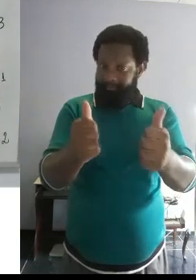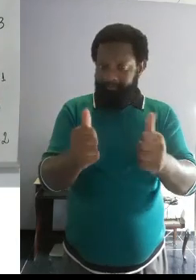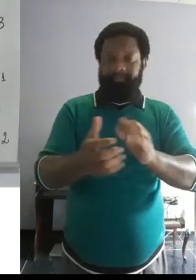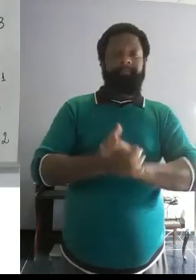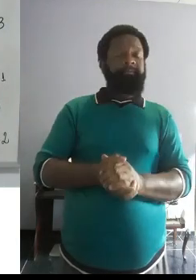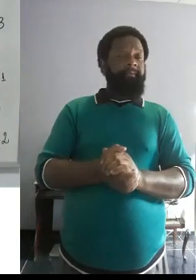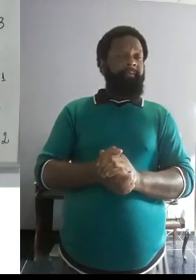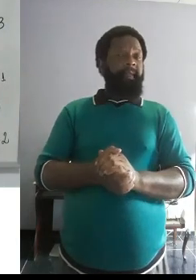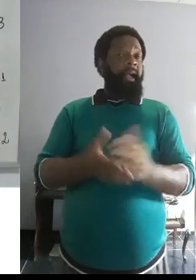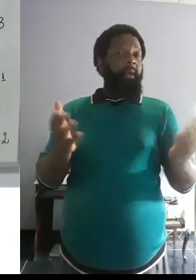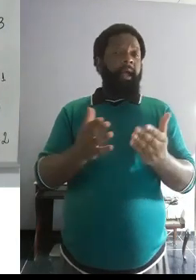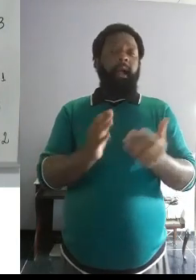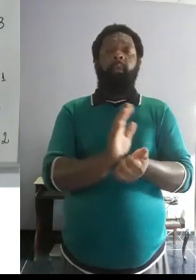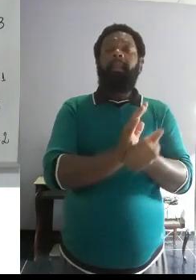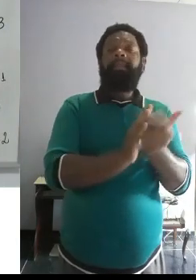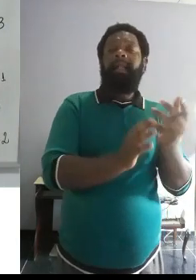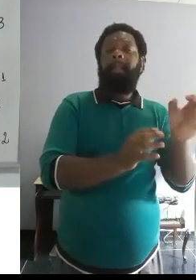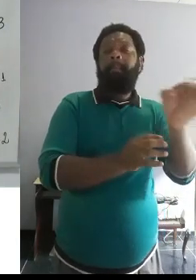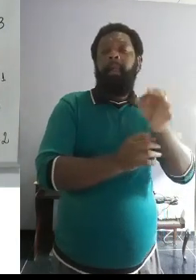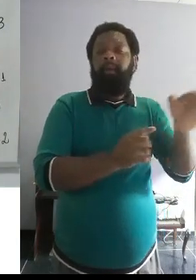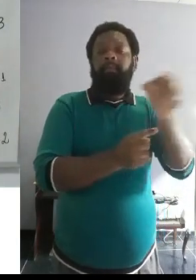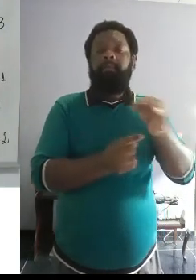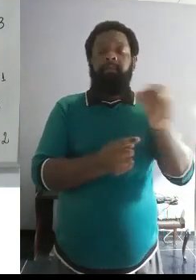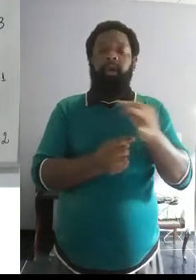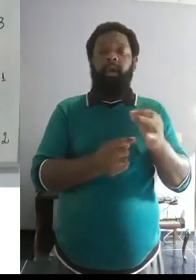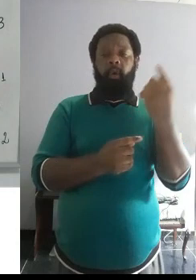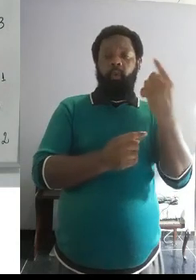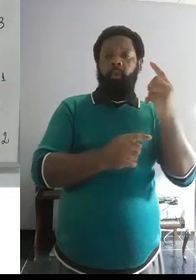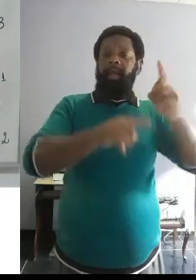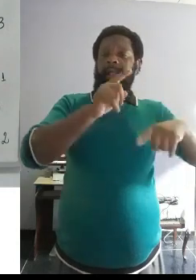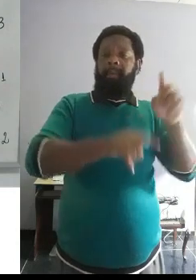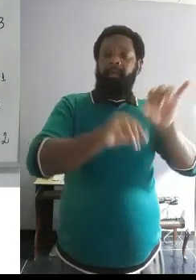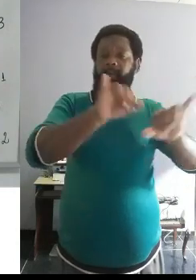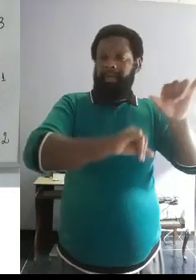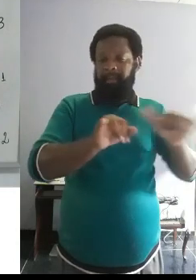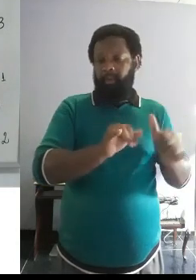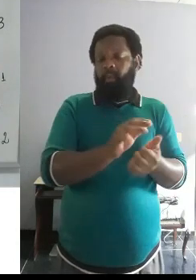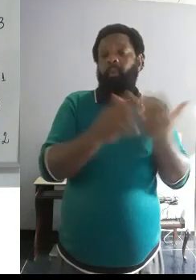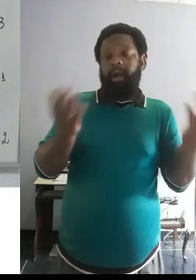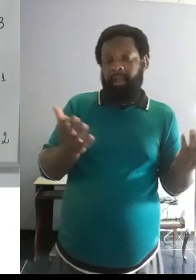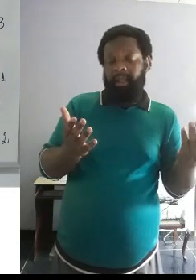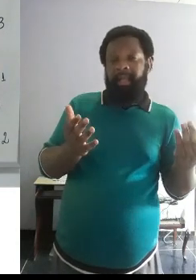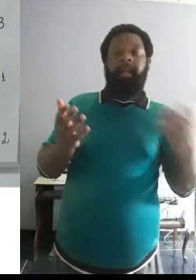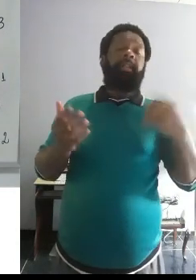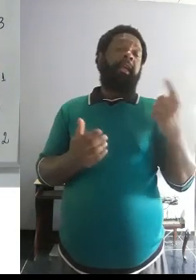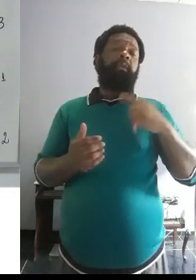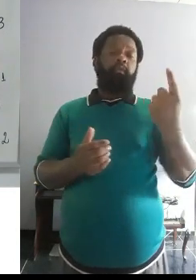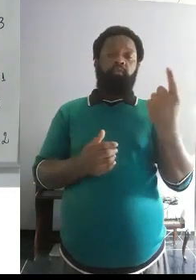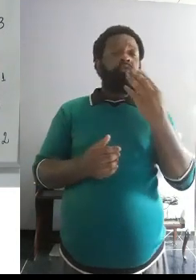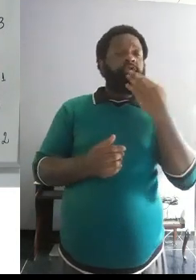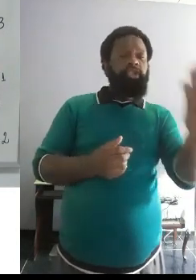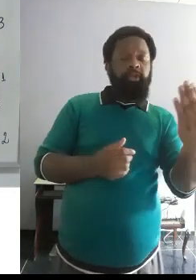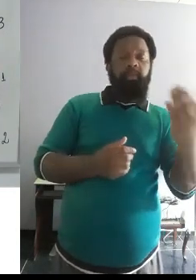Combinado? Qual é o número de moléculas formadas por um elemento químico? Qual é o número de moléculas que é formado por